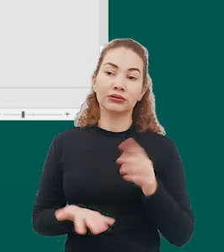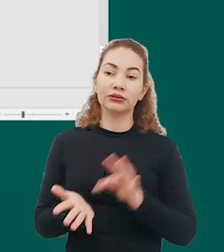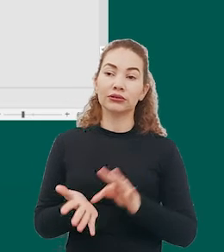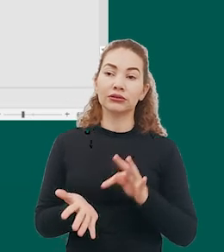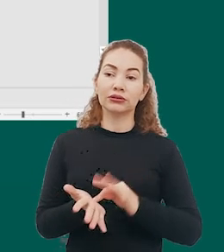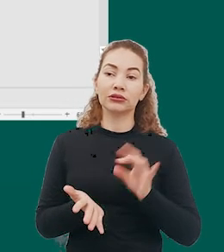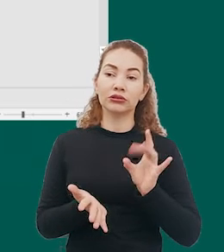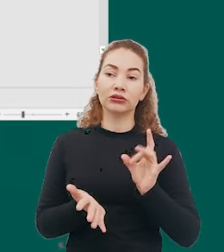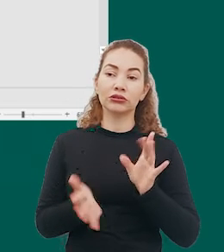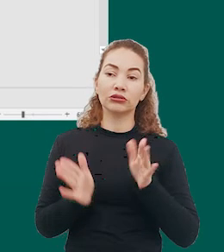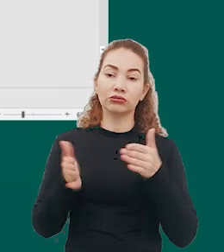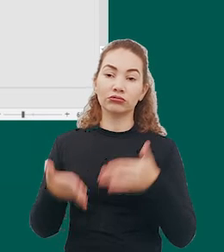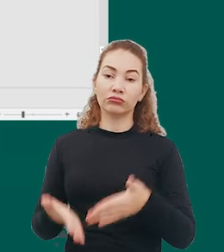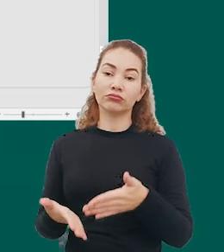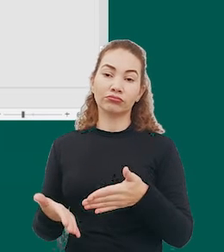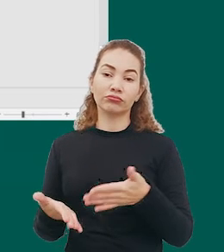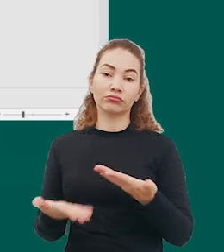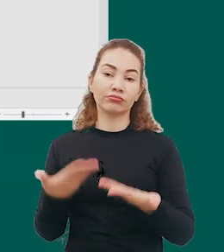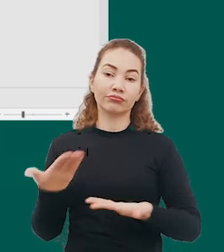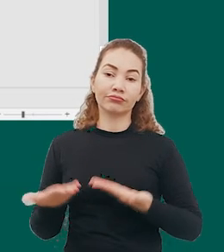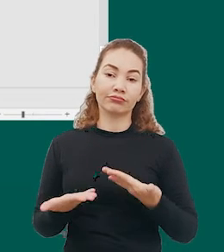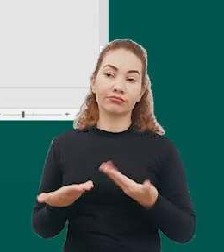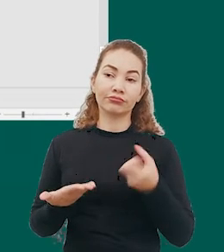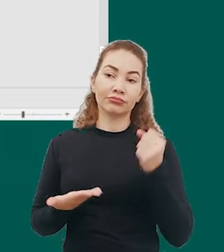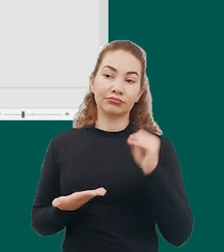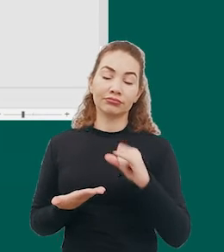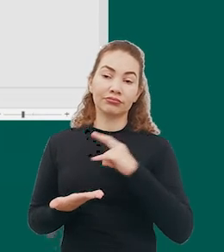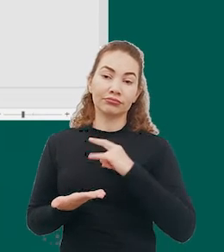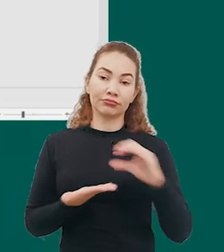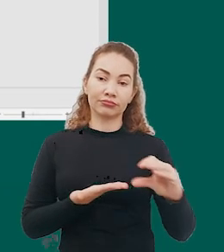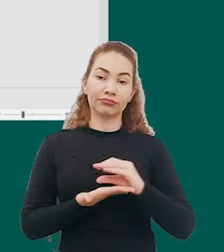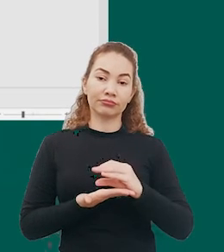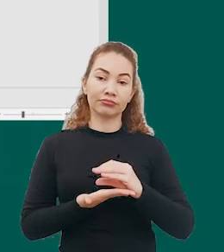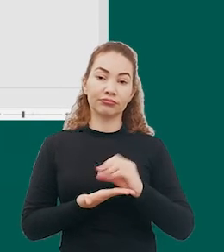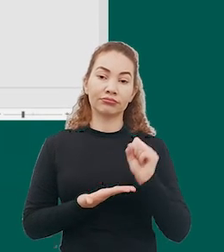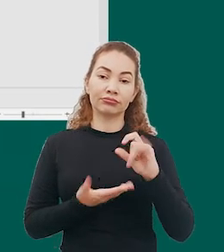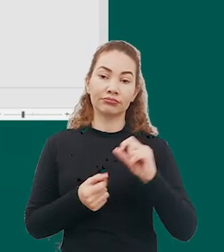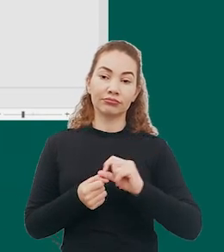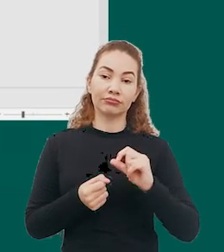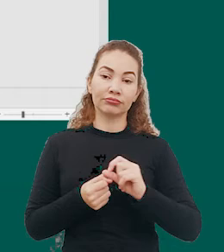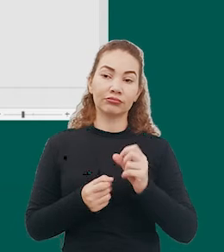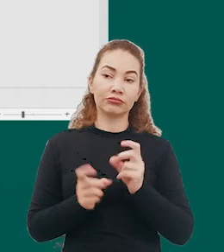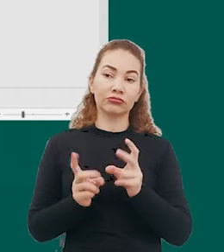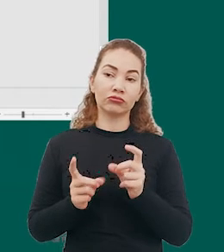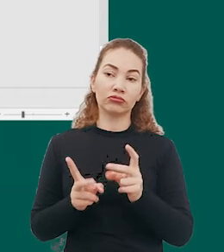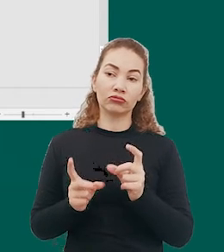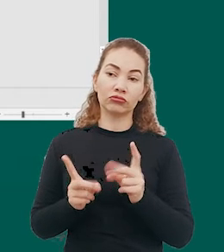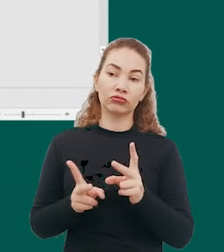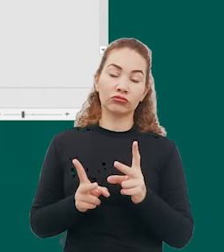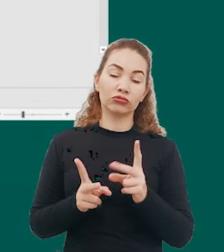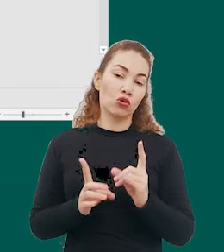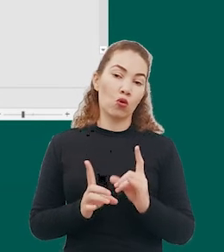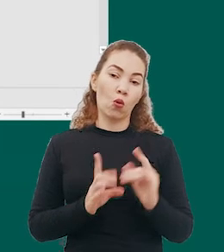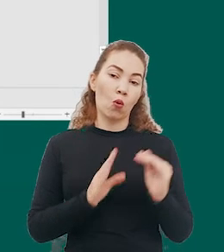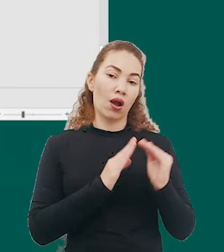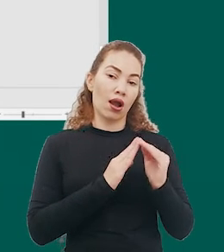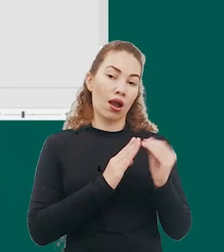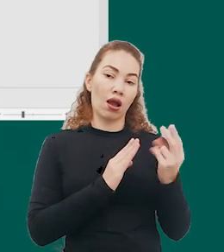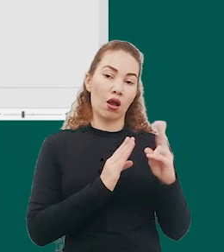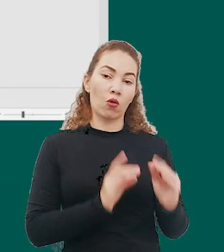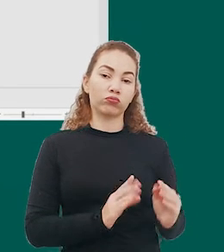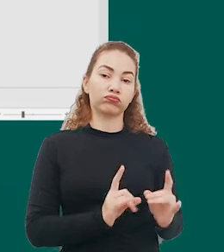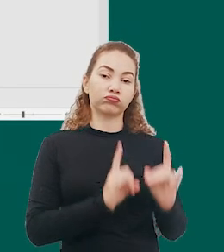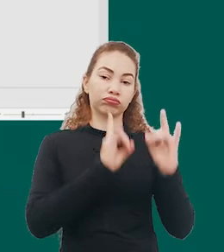tributados exclusivamente na fonte. Se eu fiz a venda de um imóvel, certo? Que